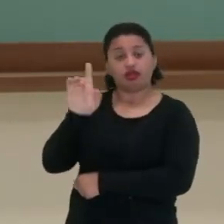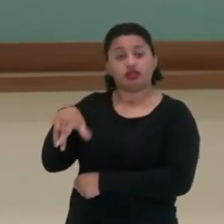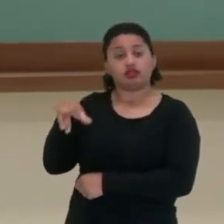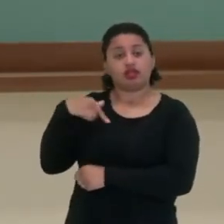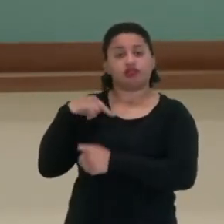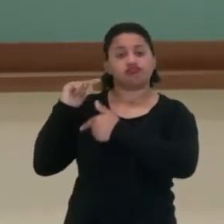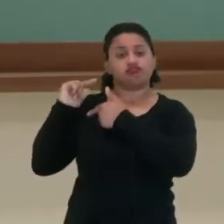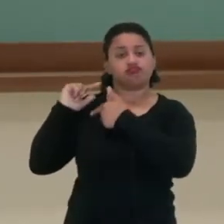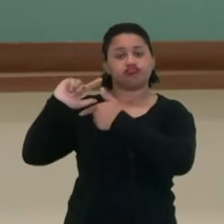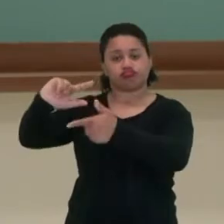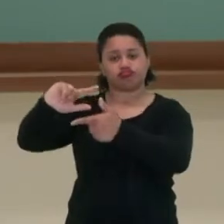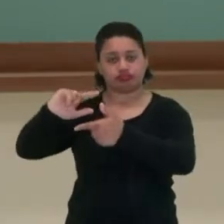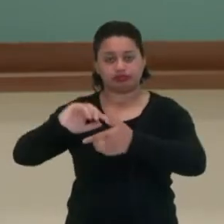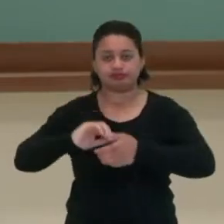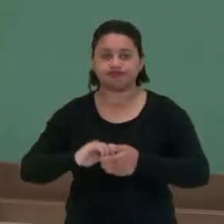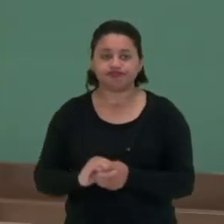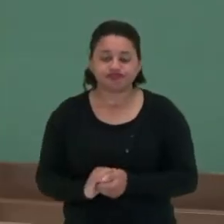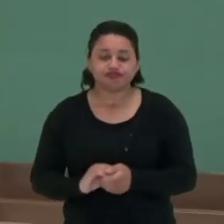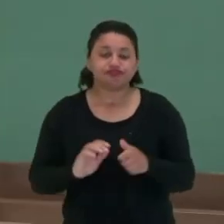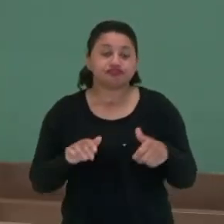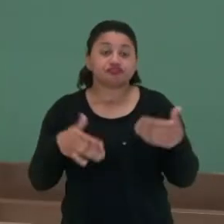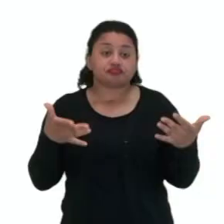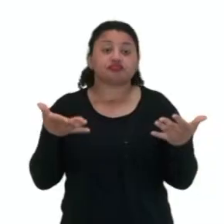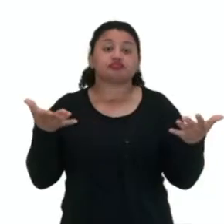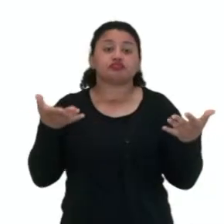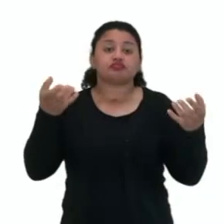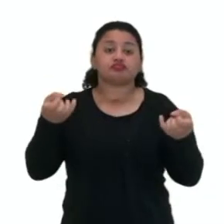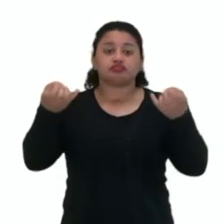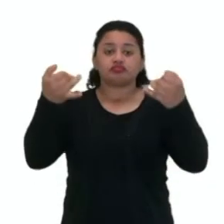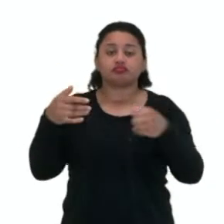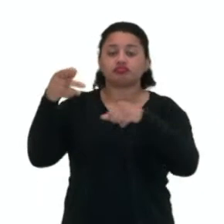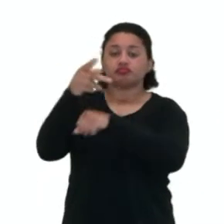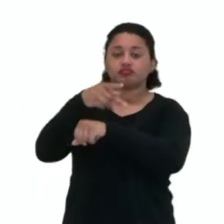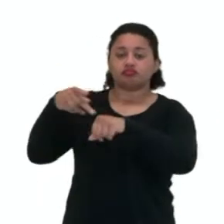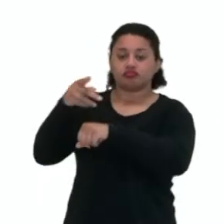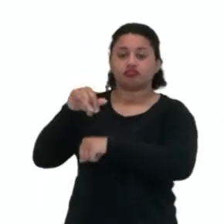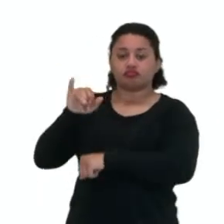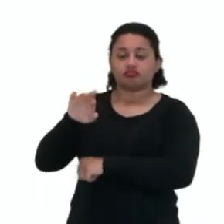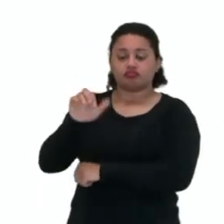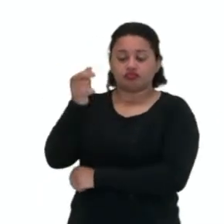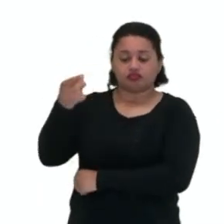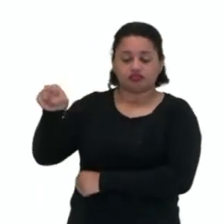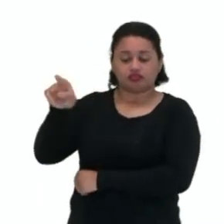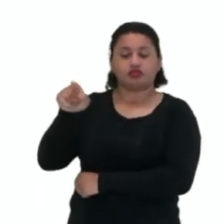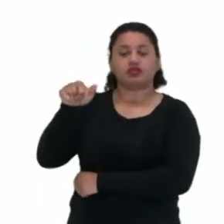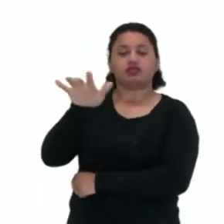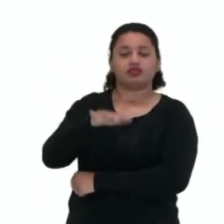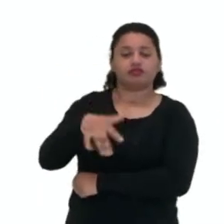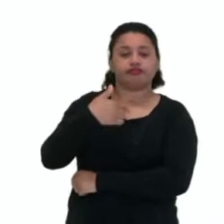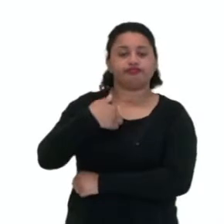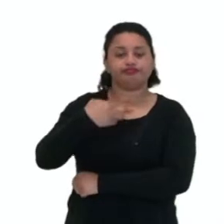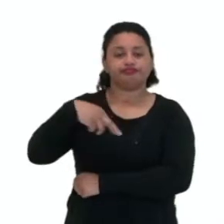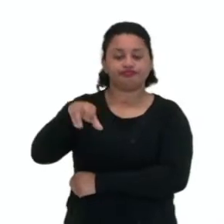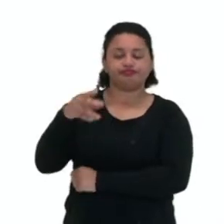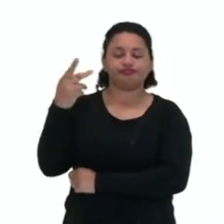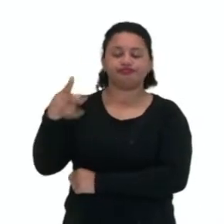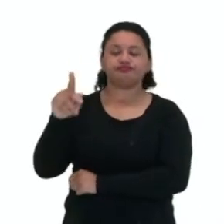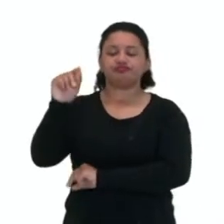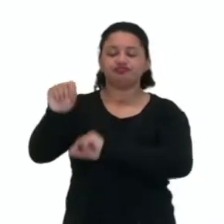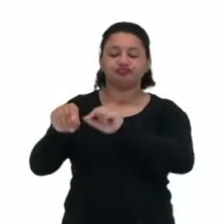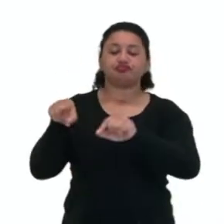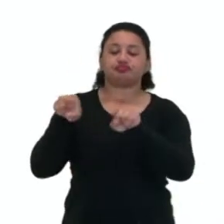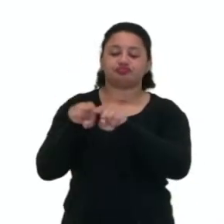mais tradicionalistas. E aqui, quando a gente fala do Irã, e a gente fala dessas questões religiosas, o Irã ele está inserido